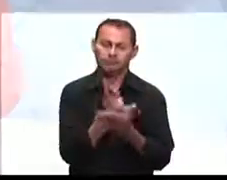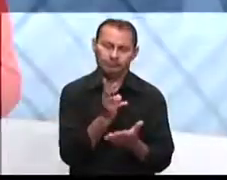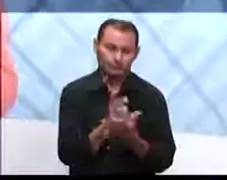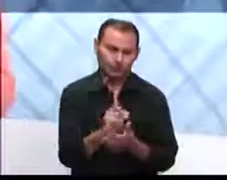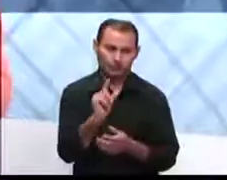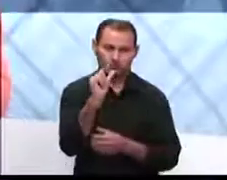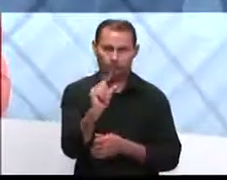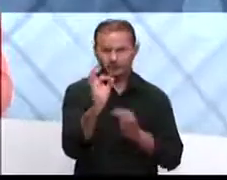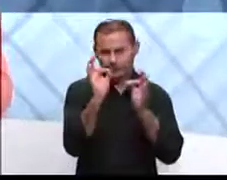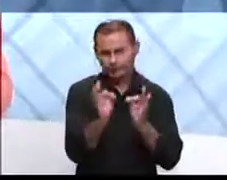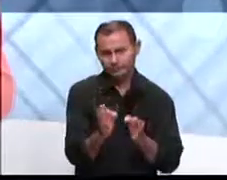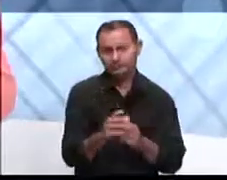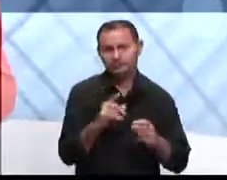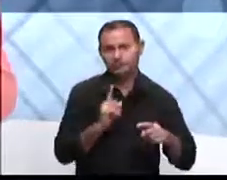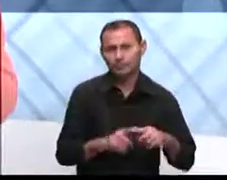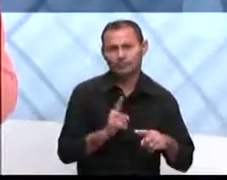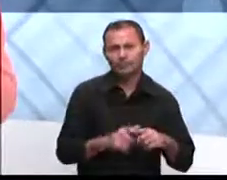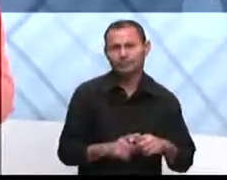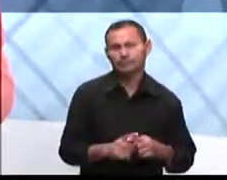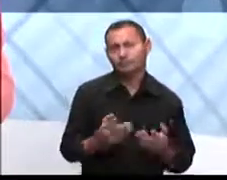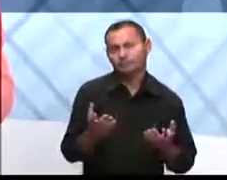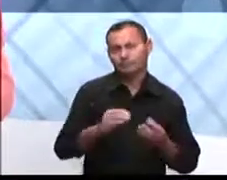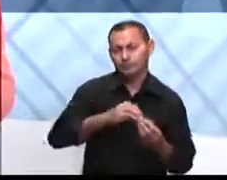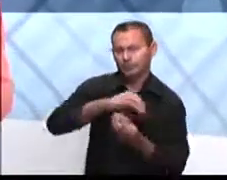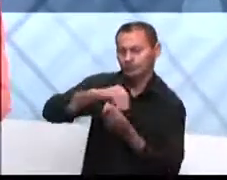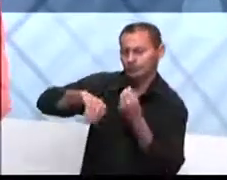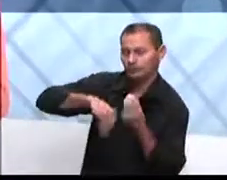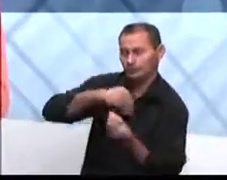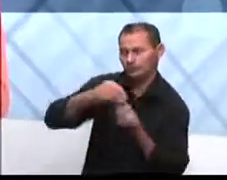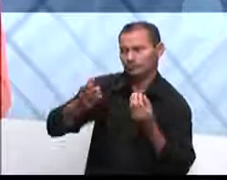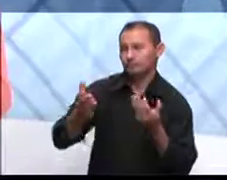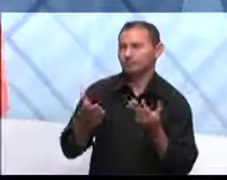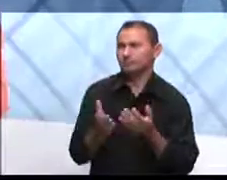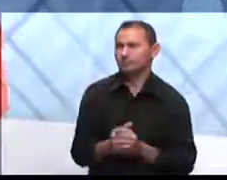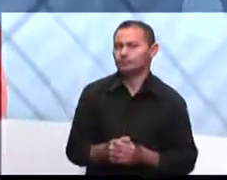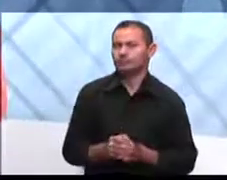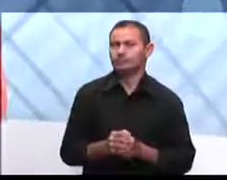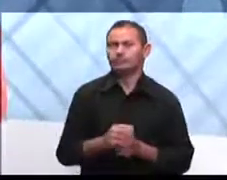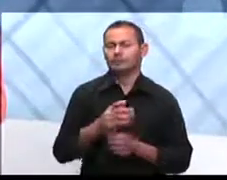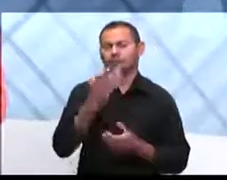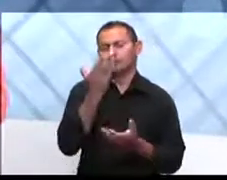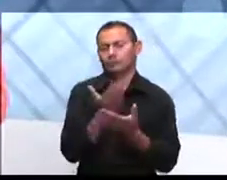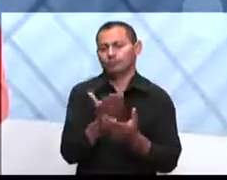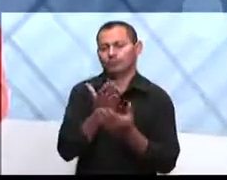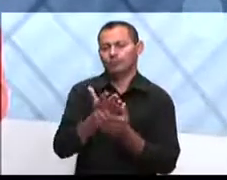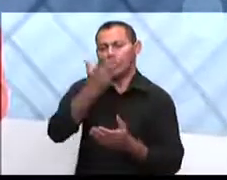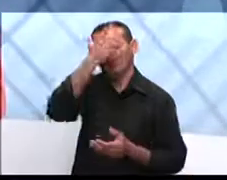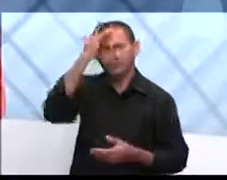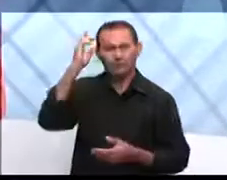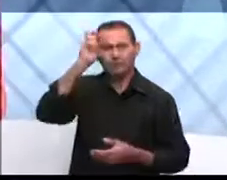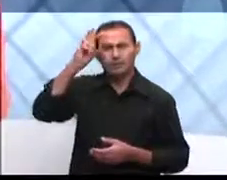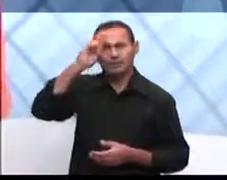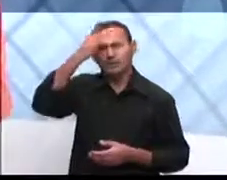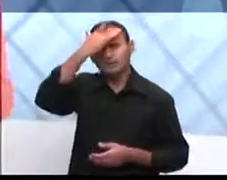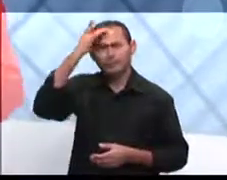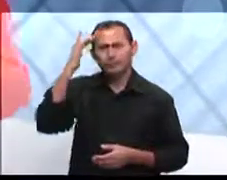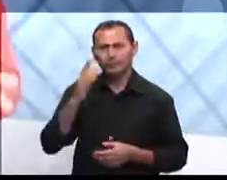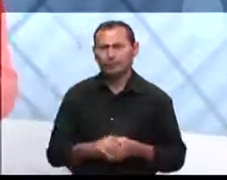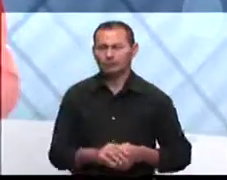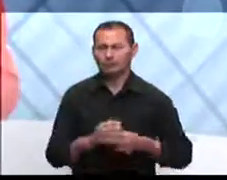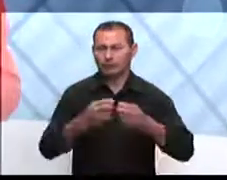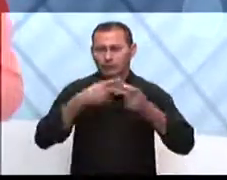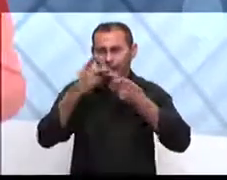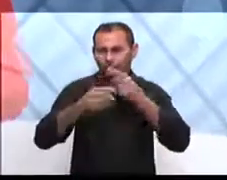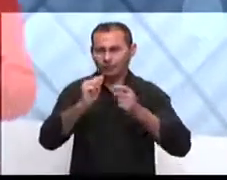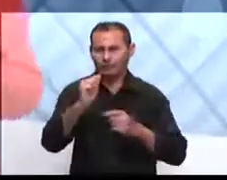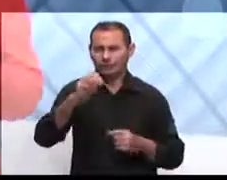assim, ok? Até porque, né, então, envolve aí aspectos antropológicos. Quando eu falo aspectos antropológicos,